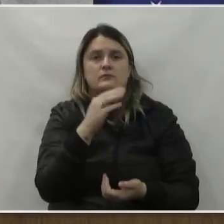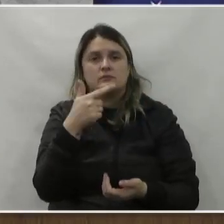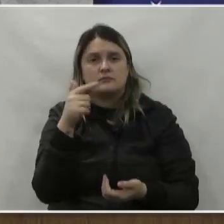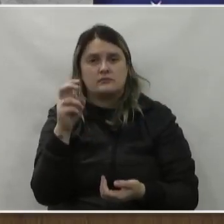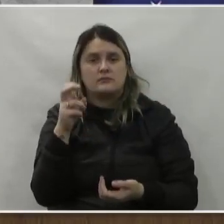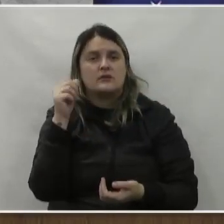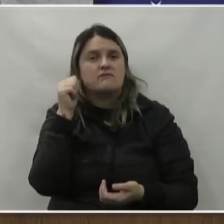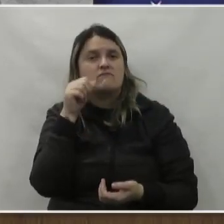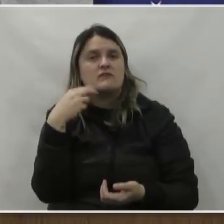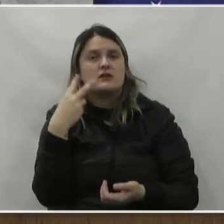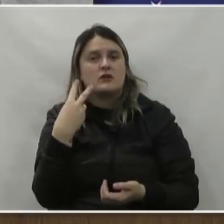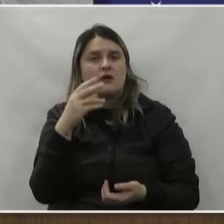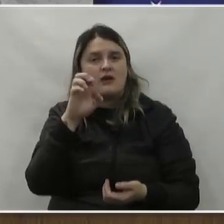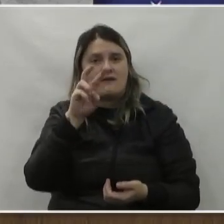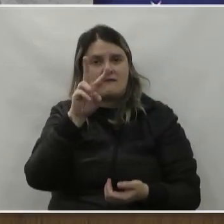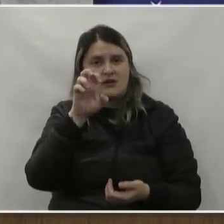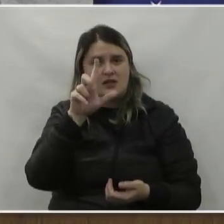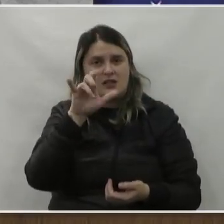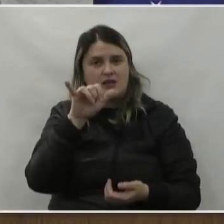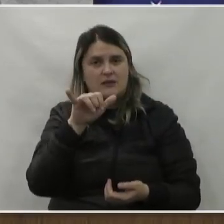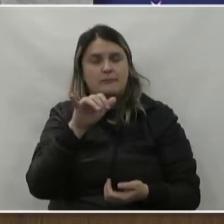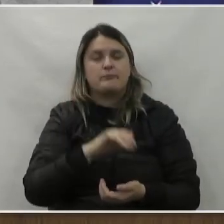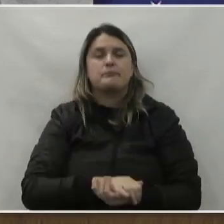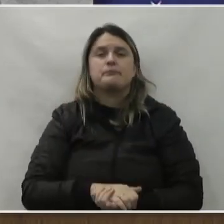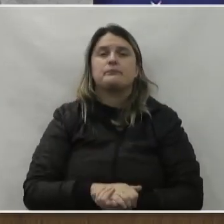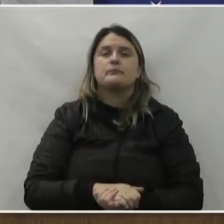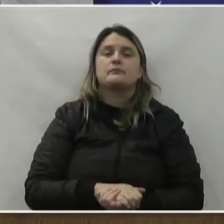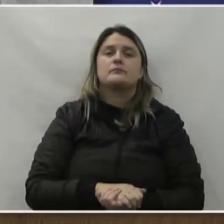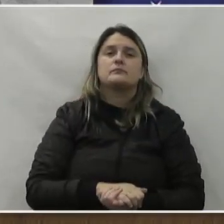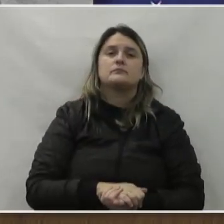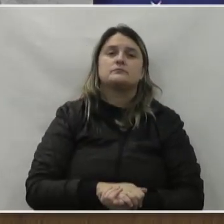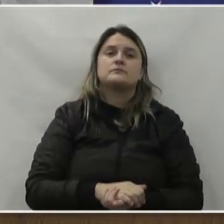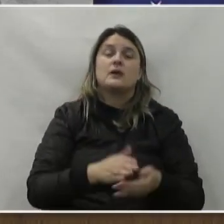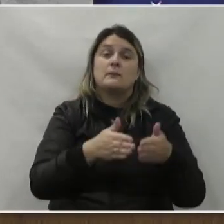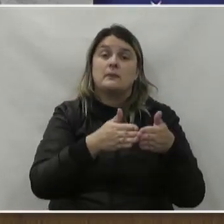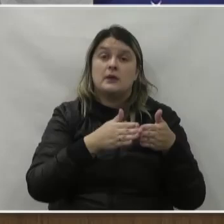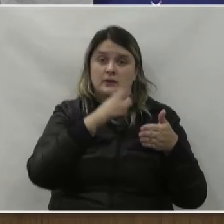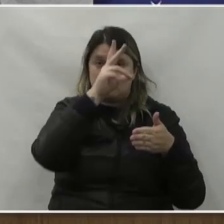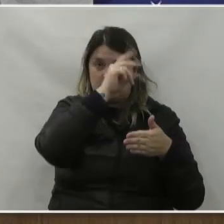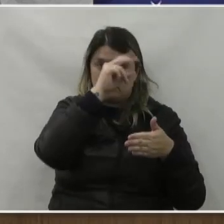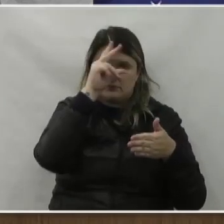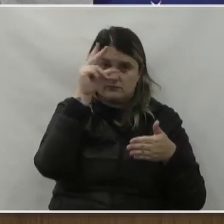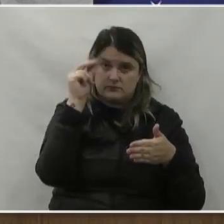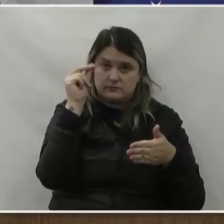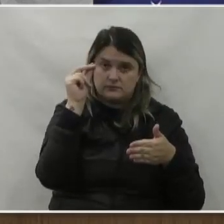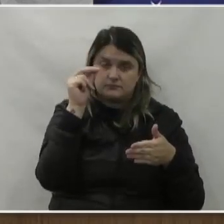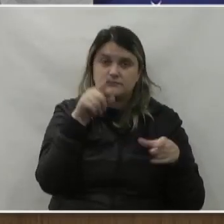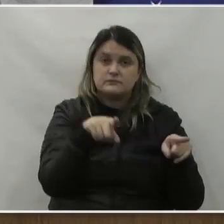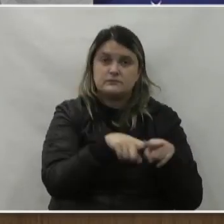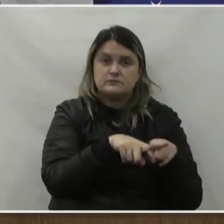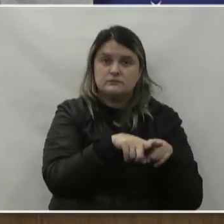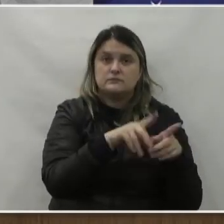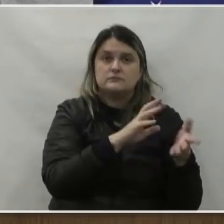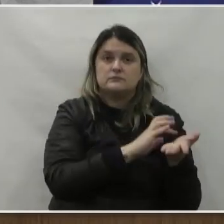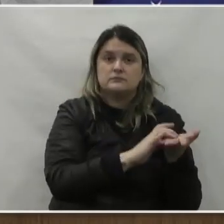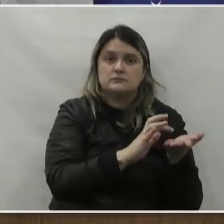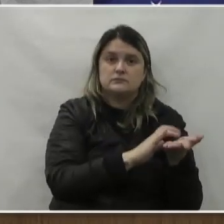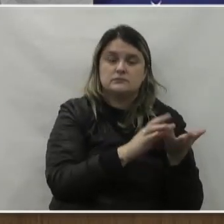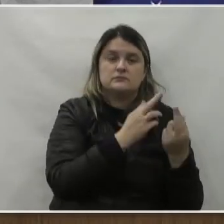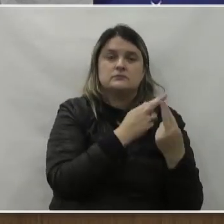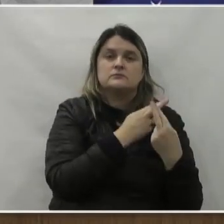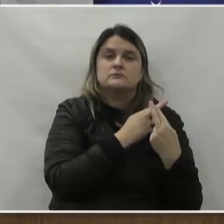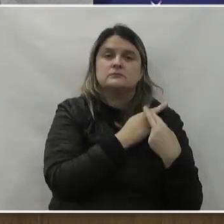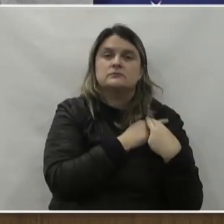254/2025, da vereadora Eveline Tesseroli de Paula Dias, ao Poder Executivo Municipal, por meio da secretaria